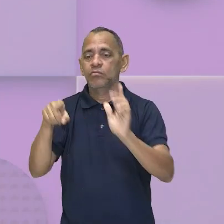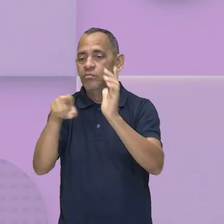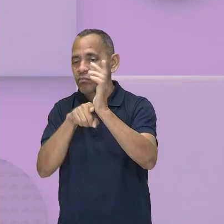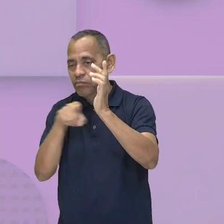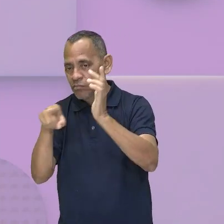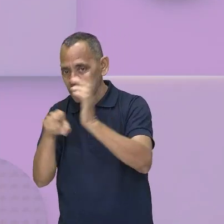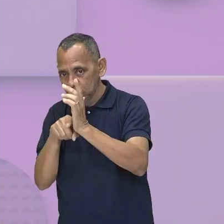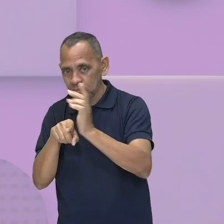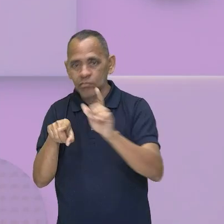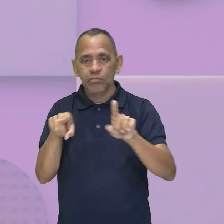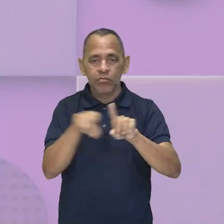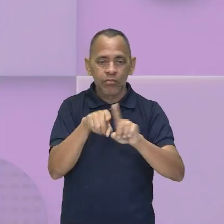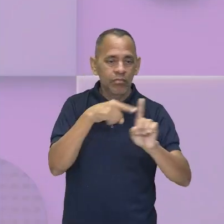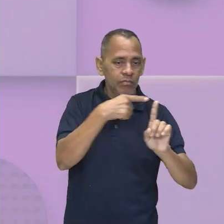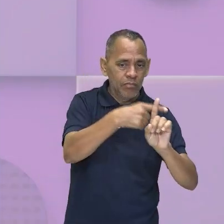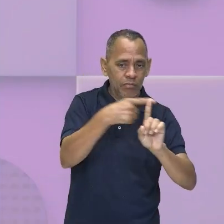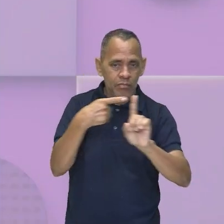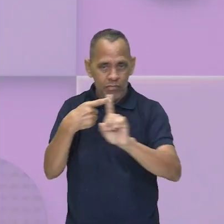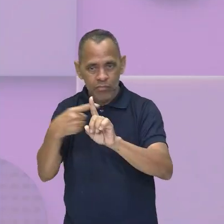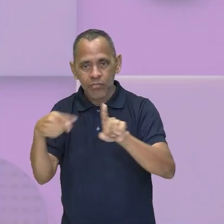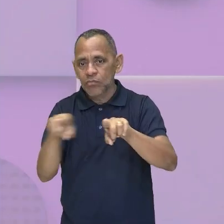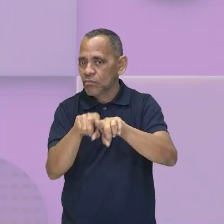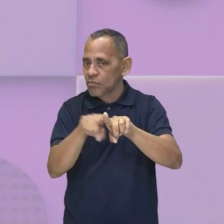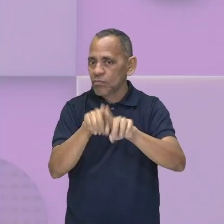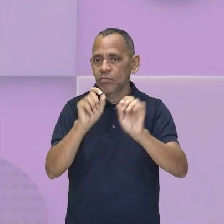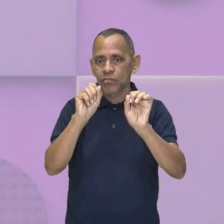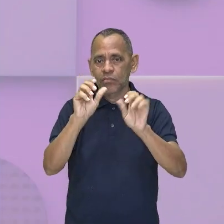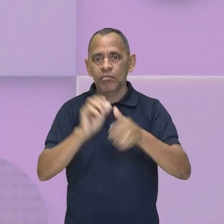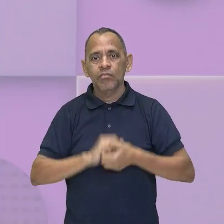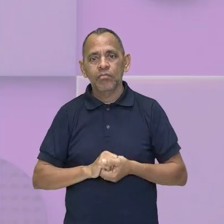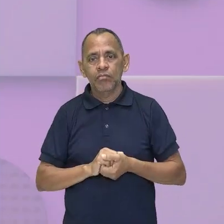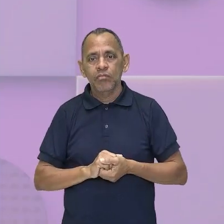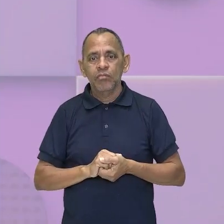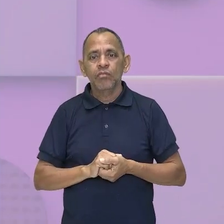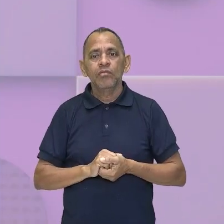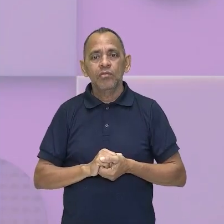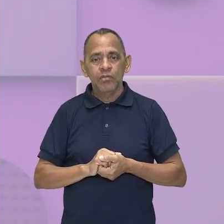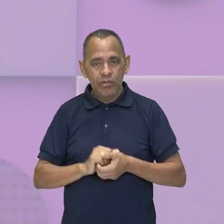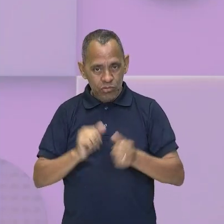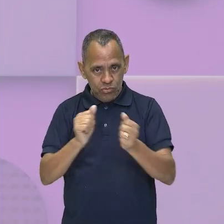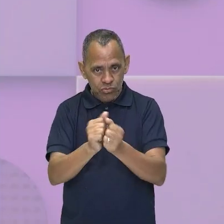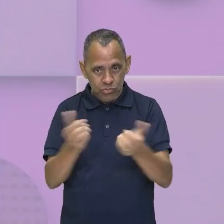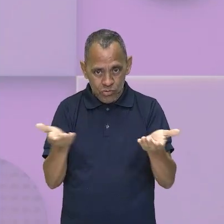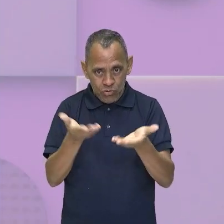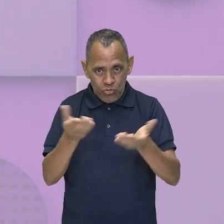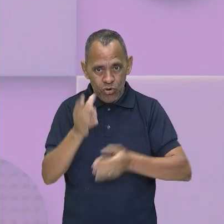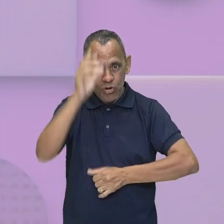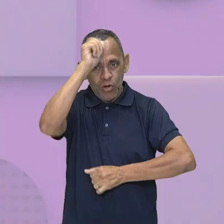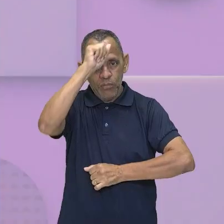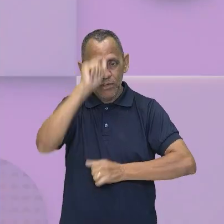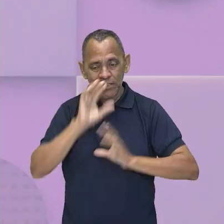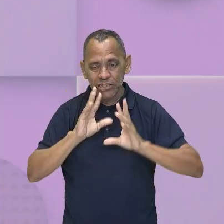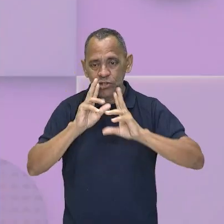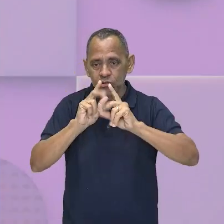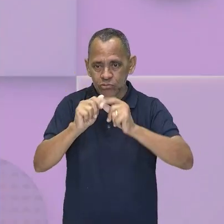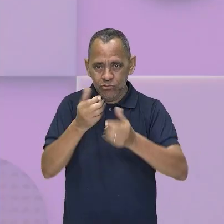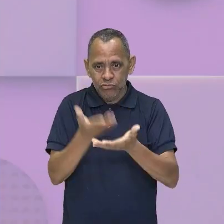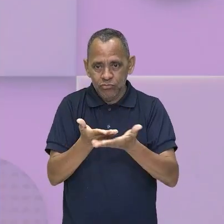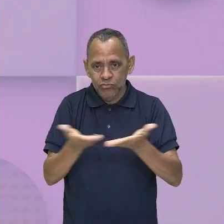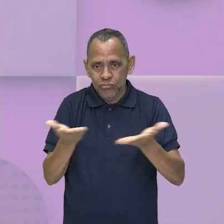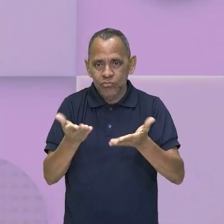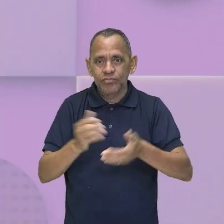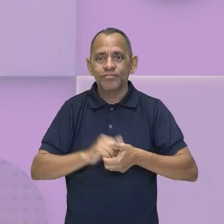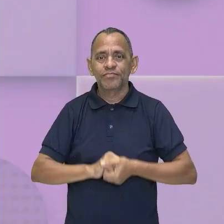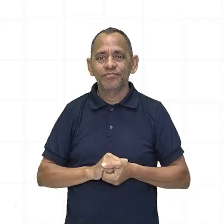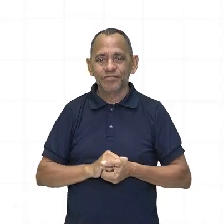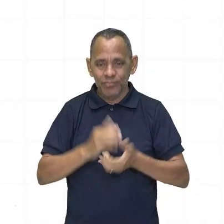negativo, como positivo com positivo, tá bom? Então, fica com a gente que você vai aprender tudo na nossa aula. Vamos lá?